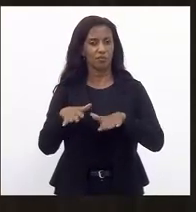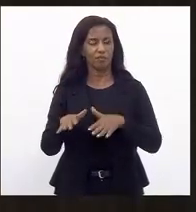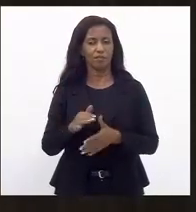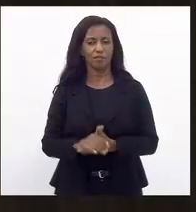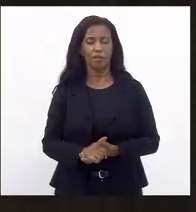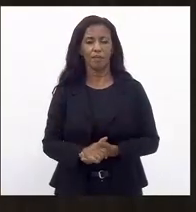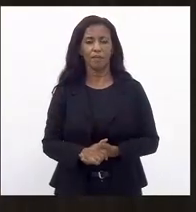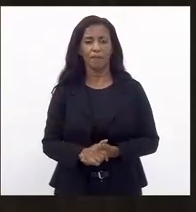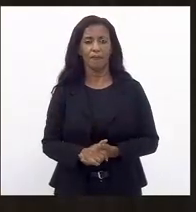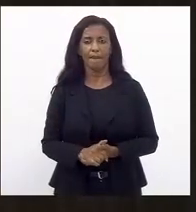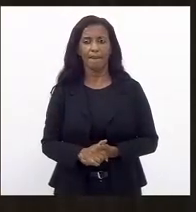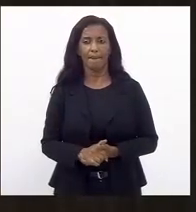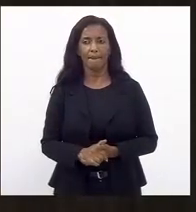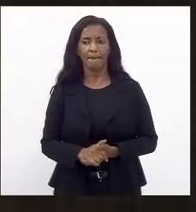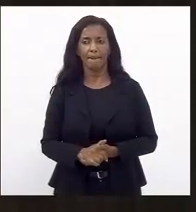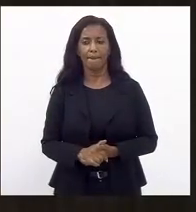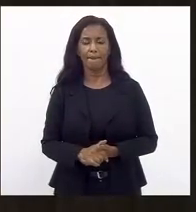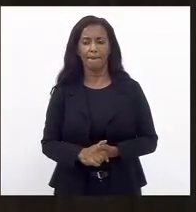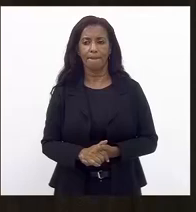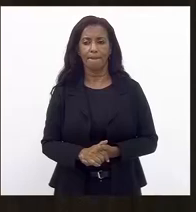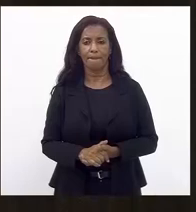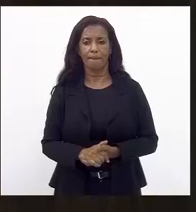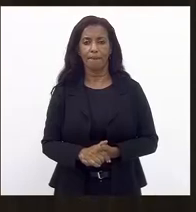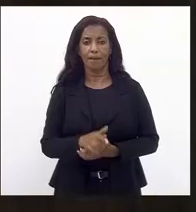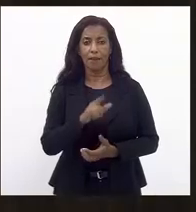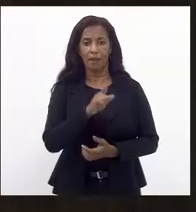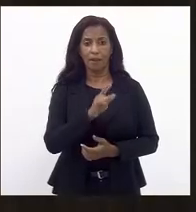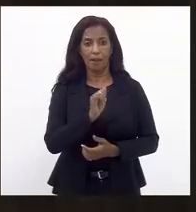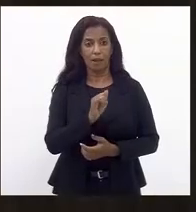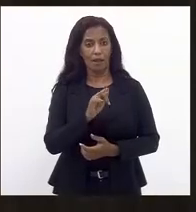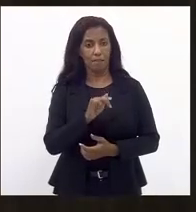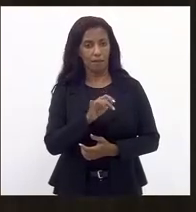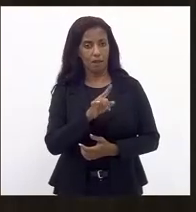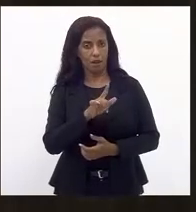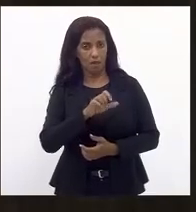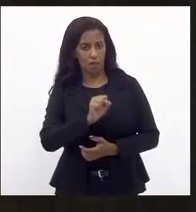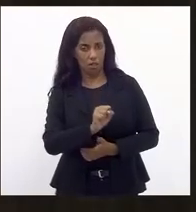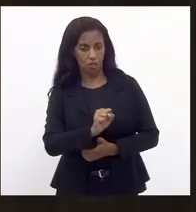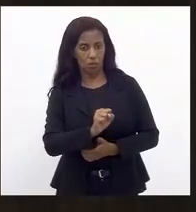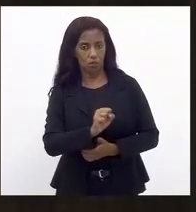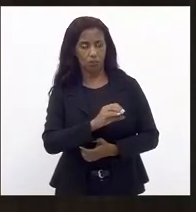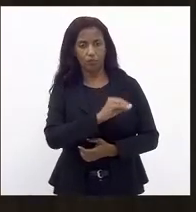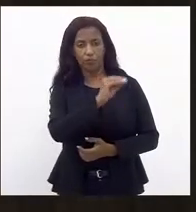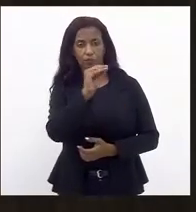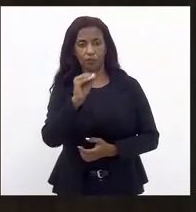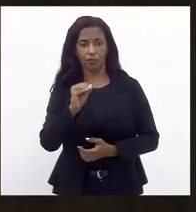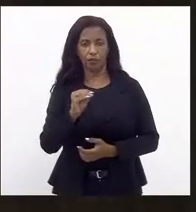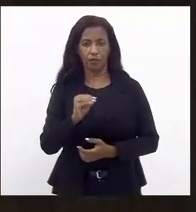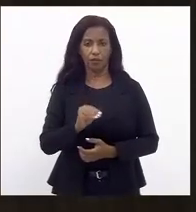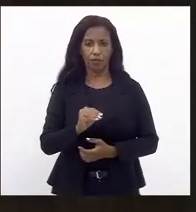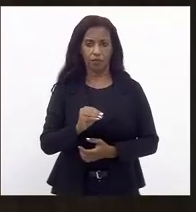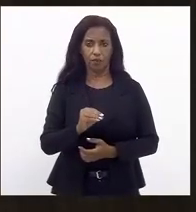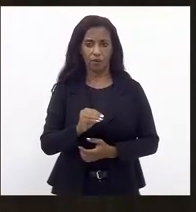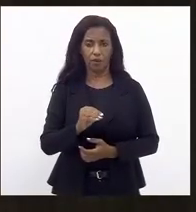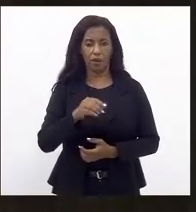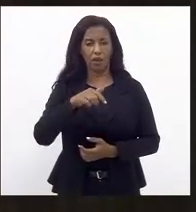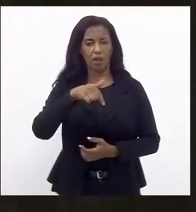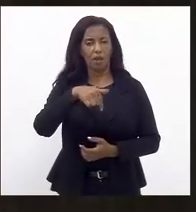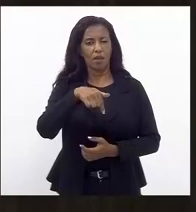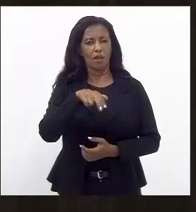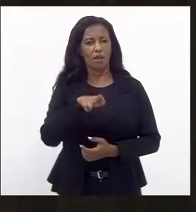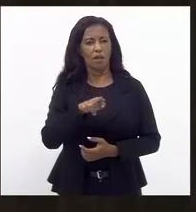já passou do liberalismo puro para o keynesianismo